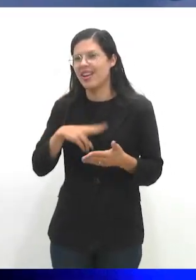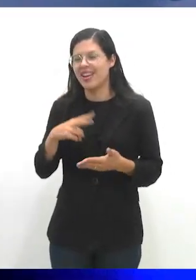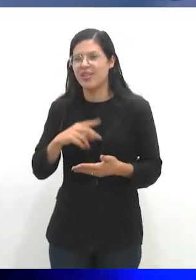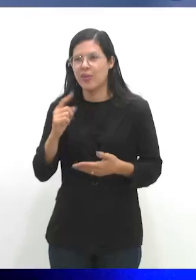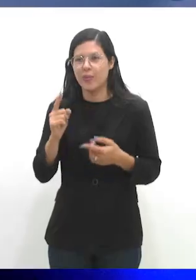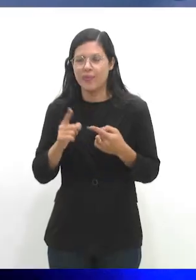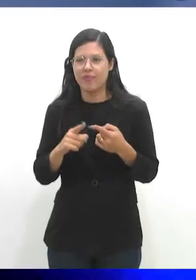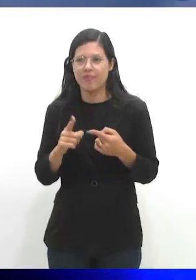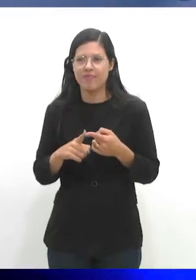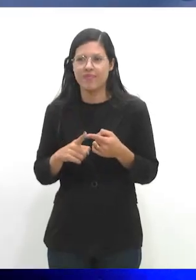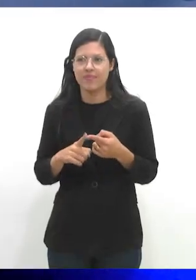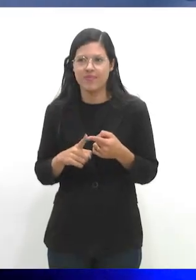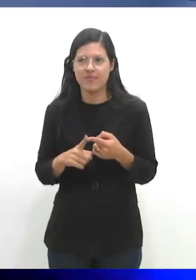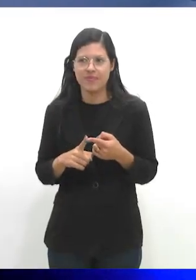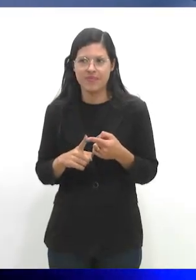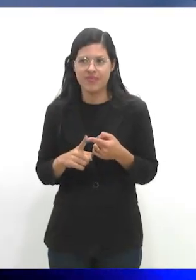Isso.